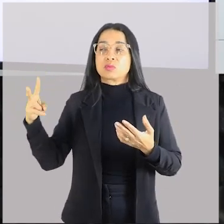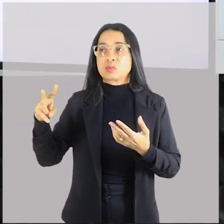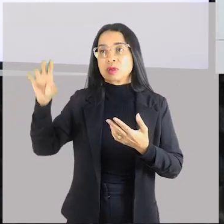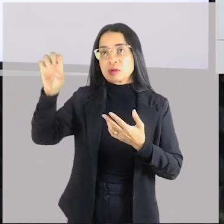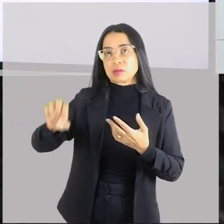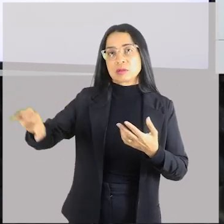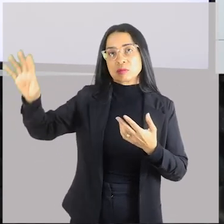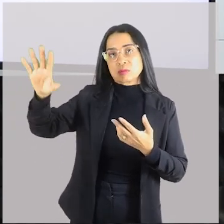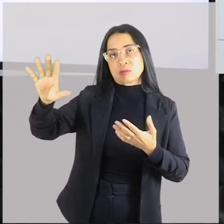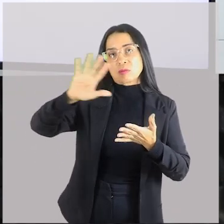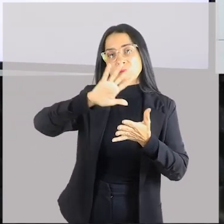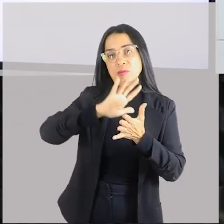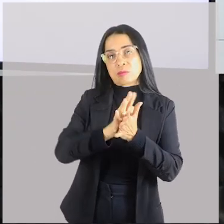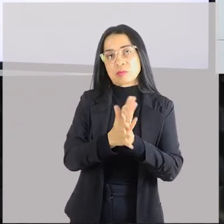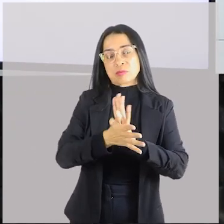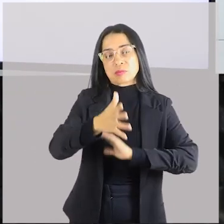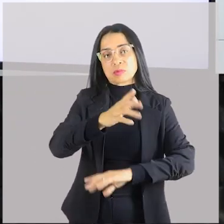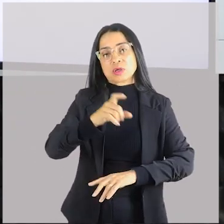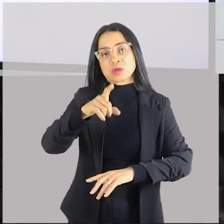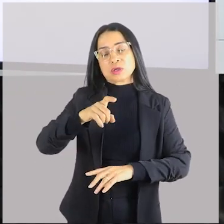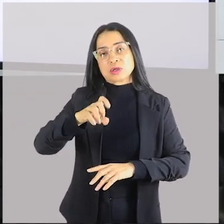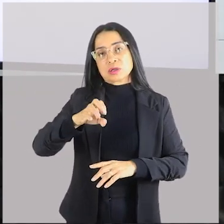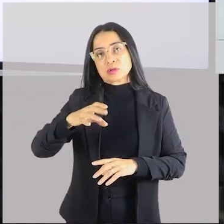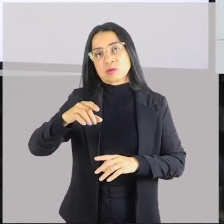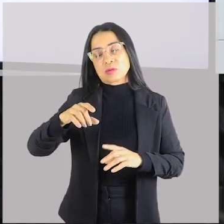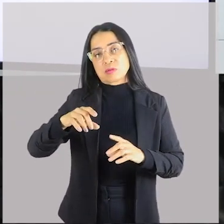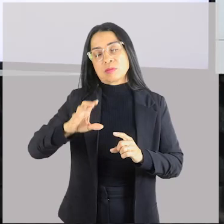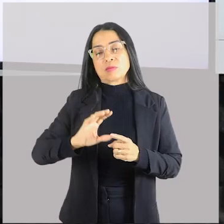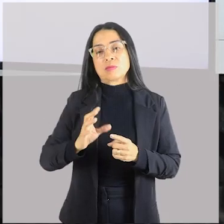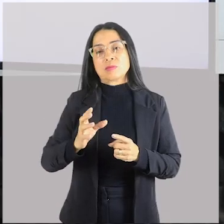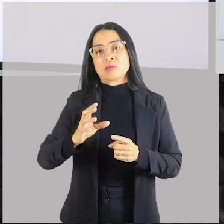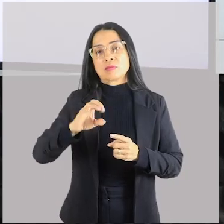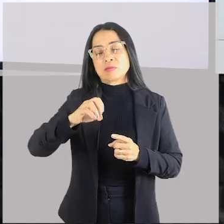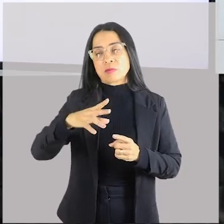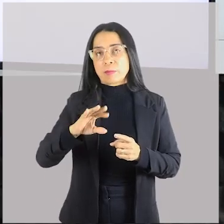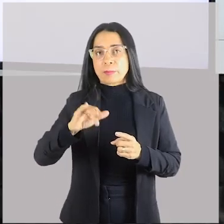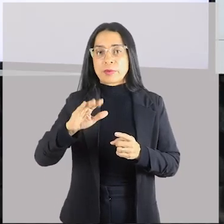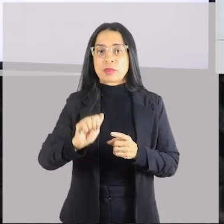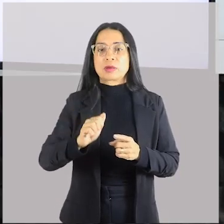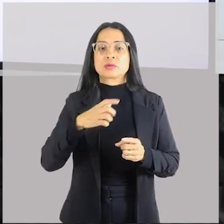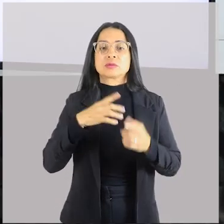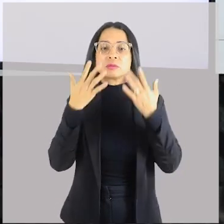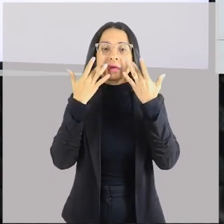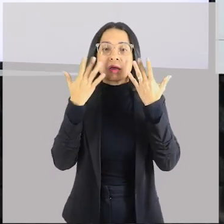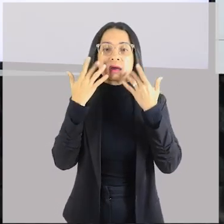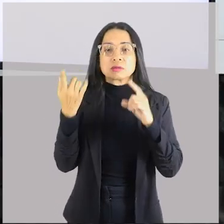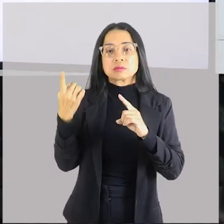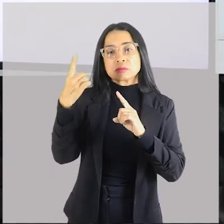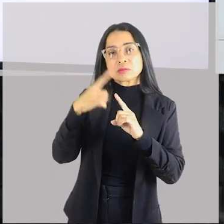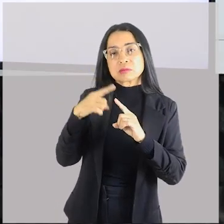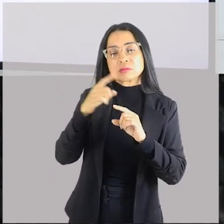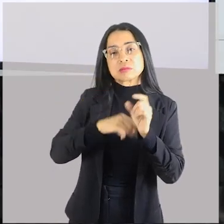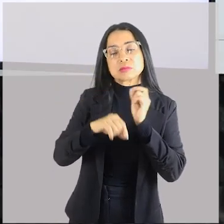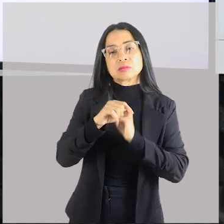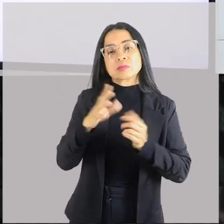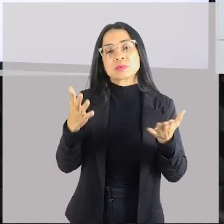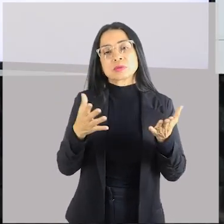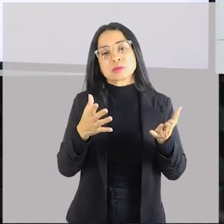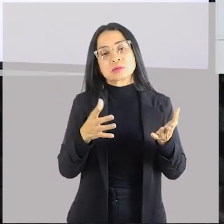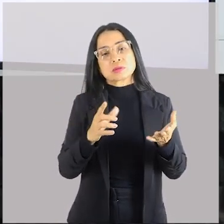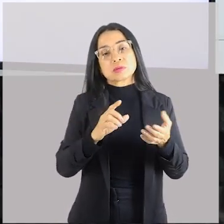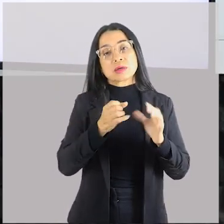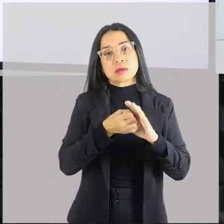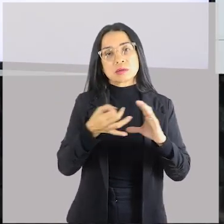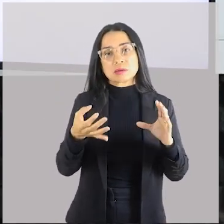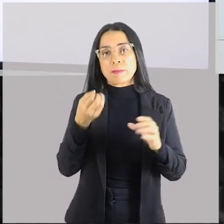preconceituosa xenofóbica tinha uma arte atípica mas com características muito belas que é esta geometrização tanto